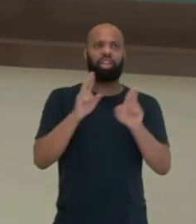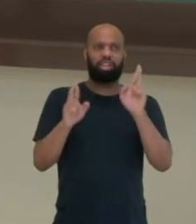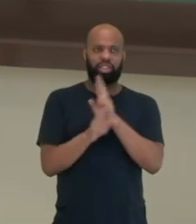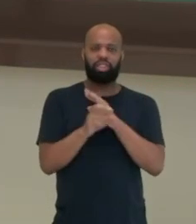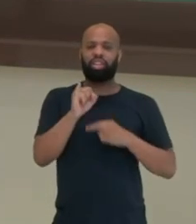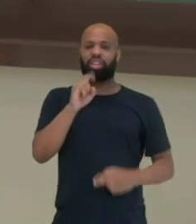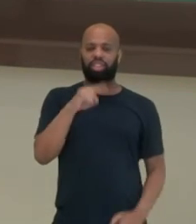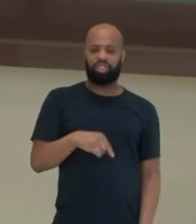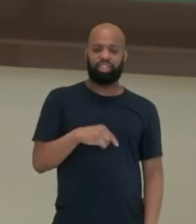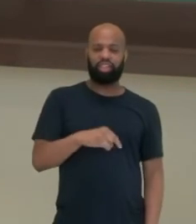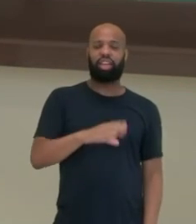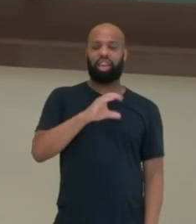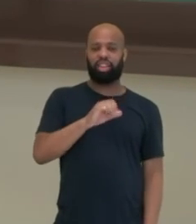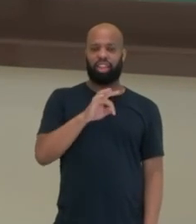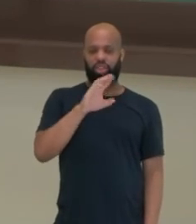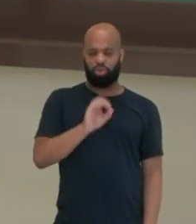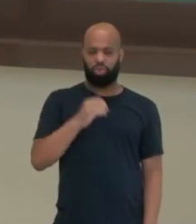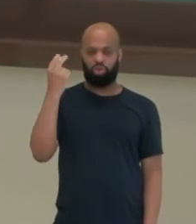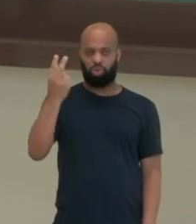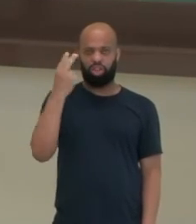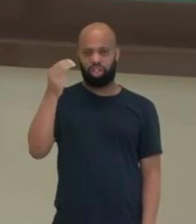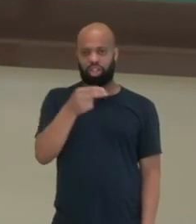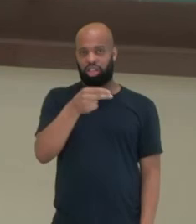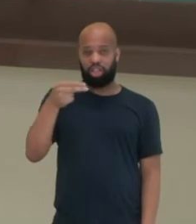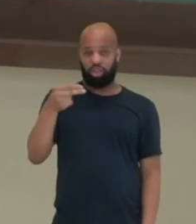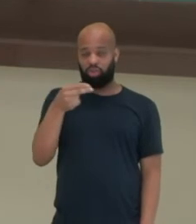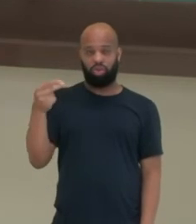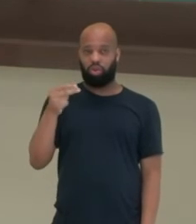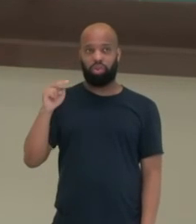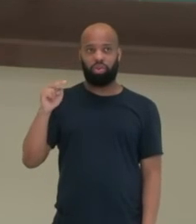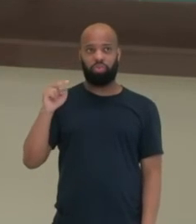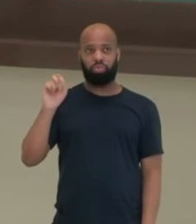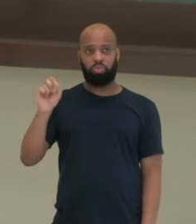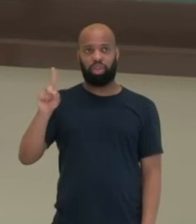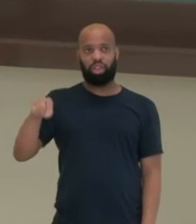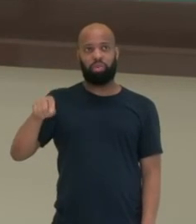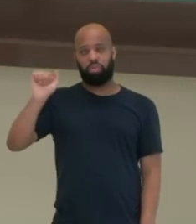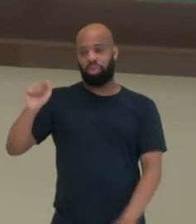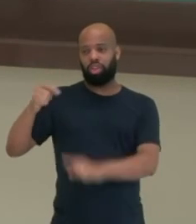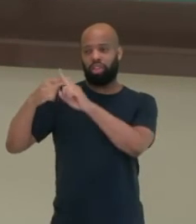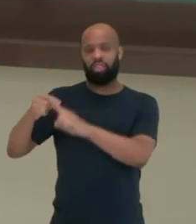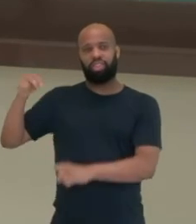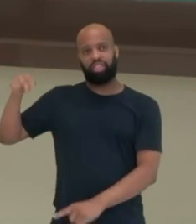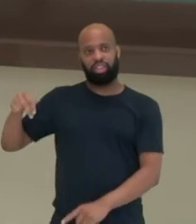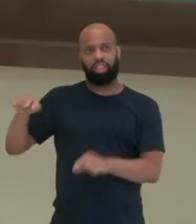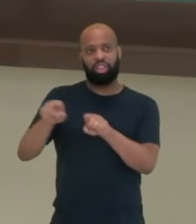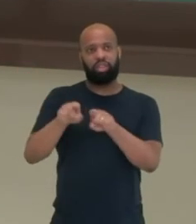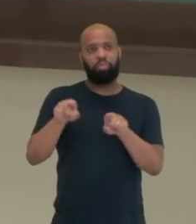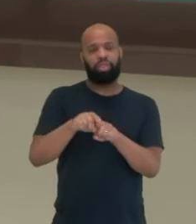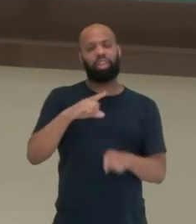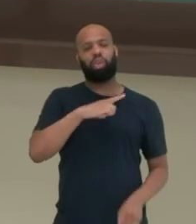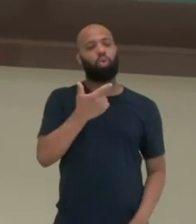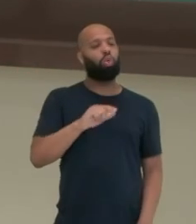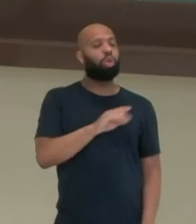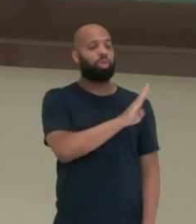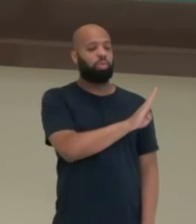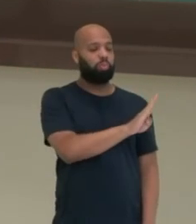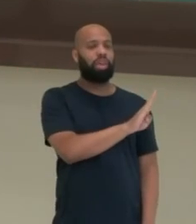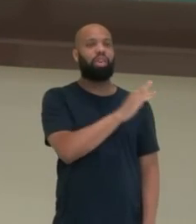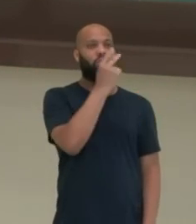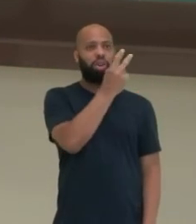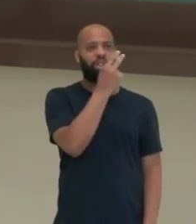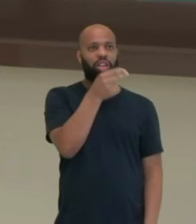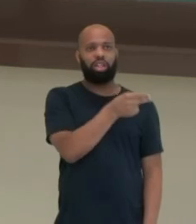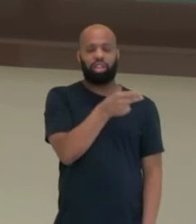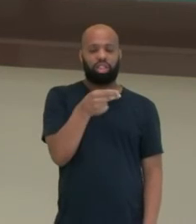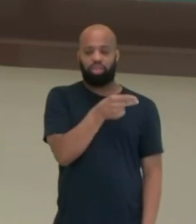ao quadrado é igual a hipotenusa vezes a projeção do lado dele. Um cateto ao quadrado é igual a hipotenusa